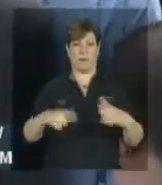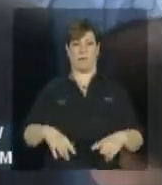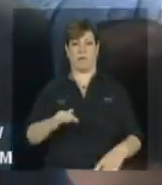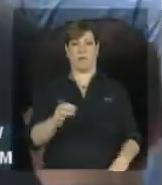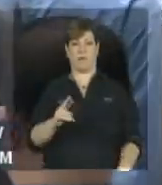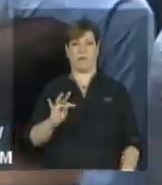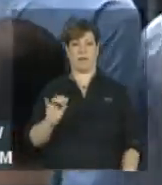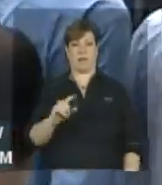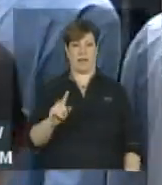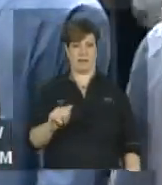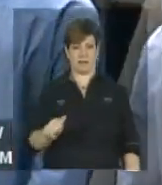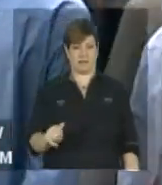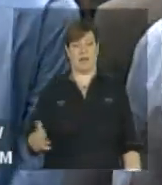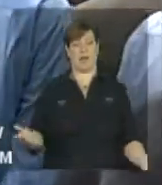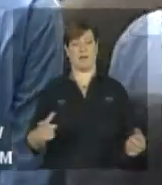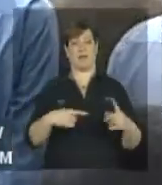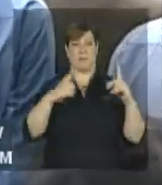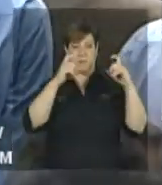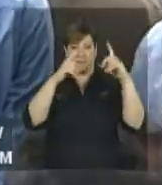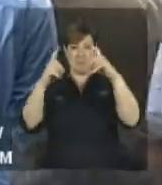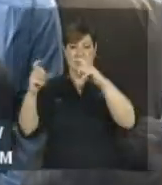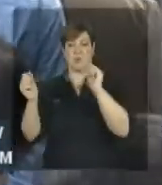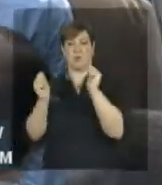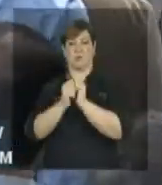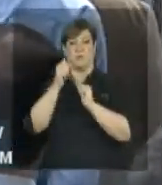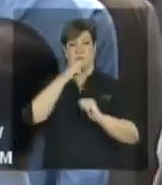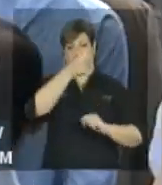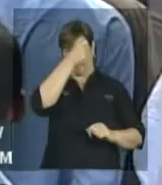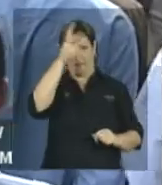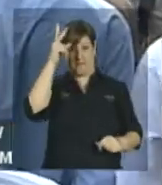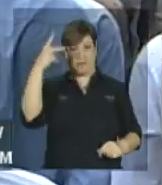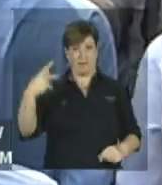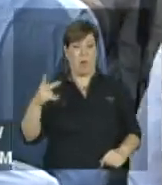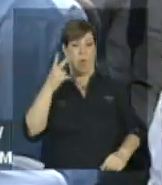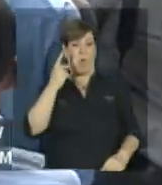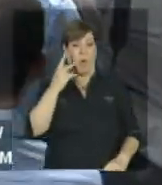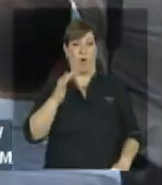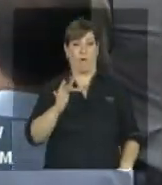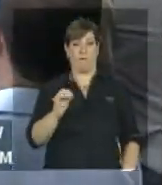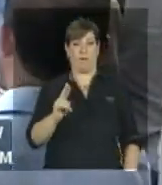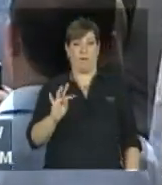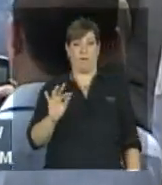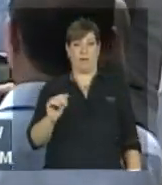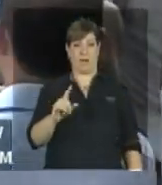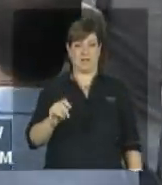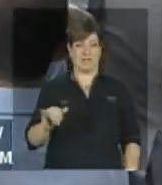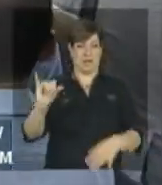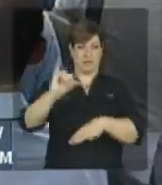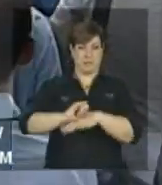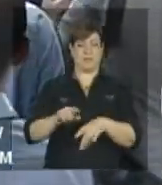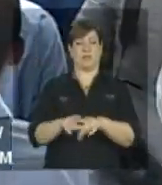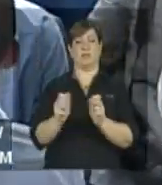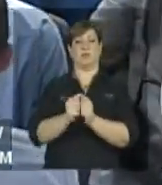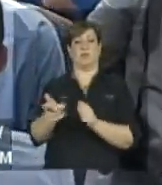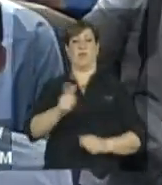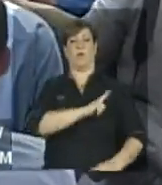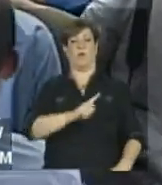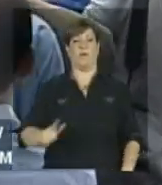Tirando fotos aí, junto da prefeita de Fortaleza e do governador do Ceará.